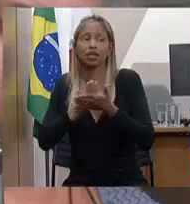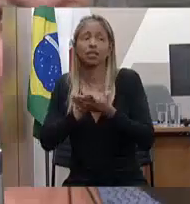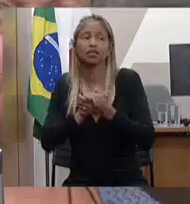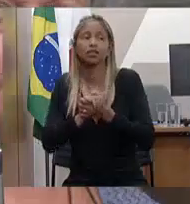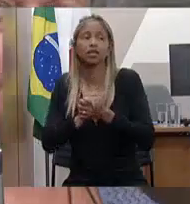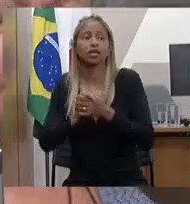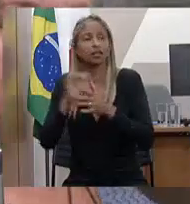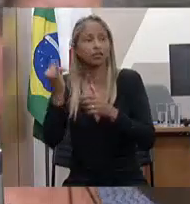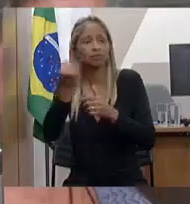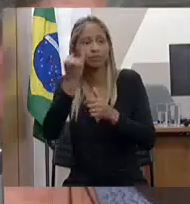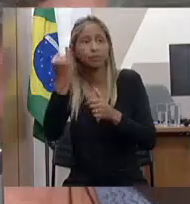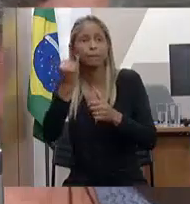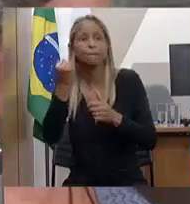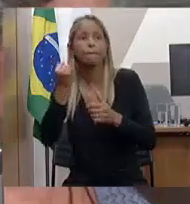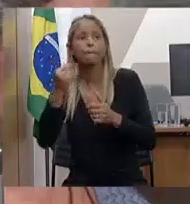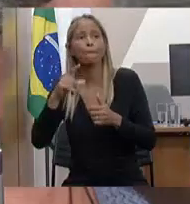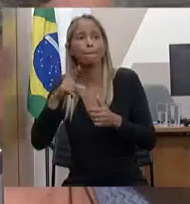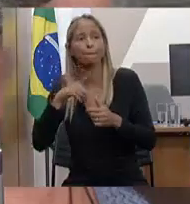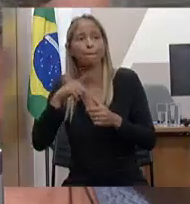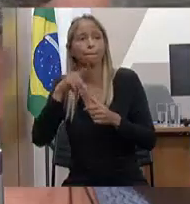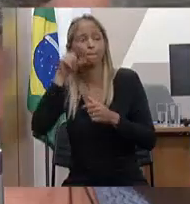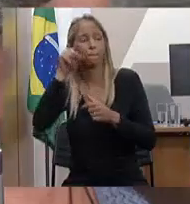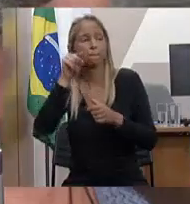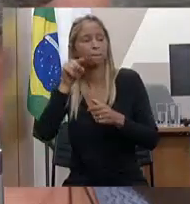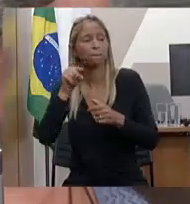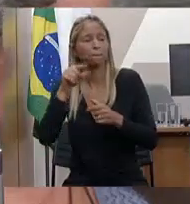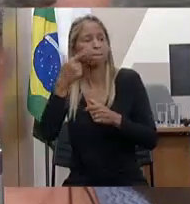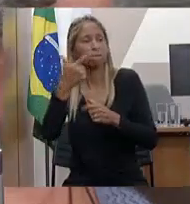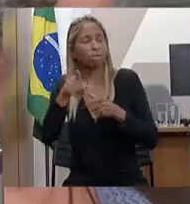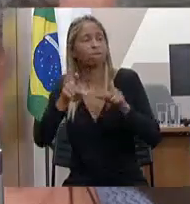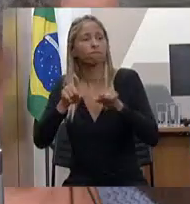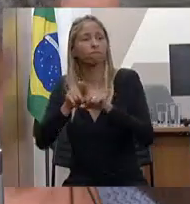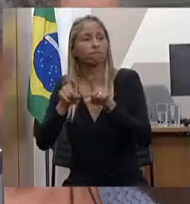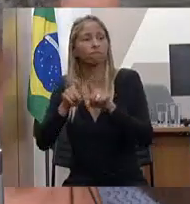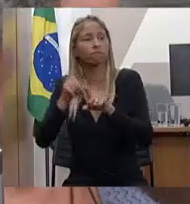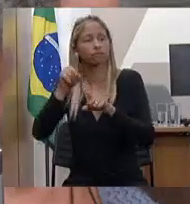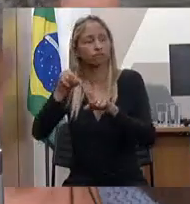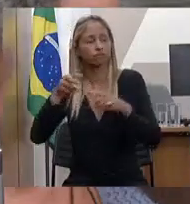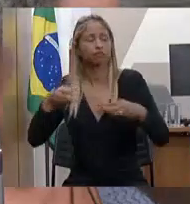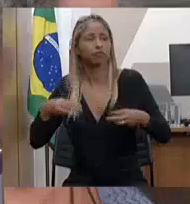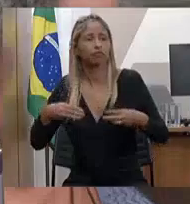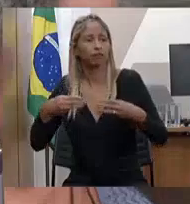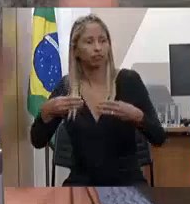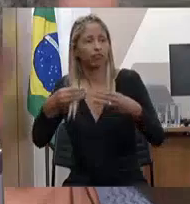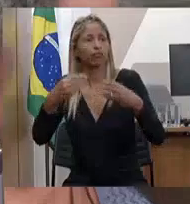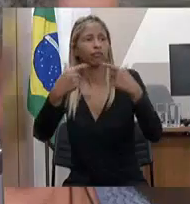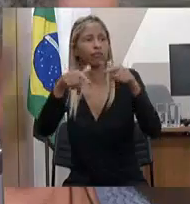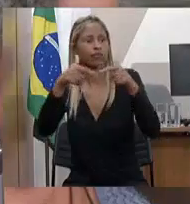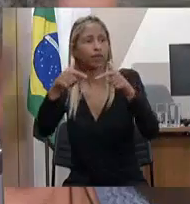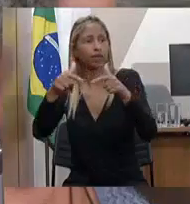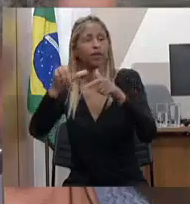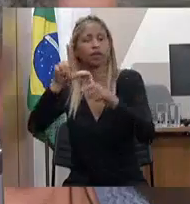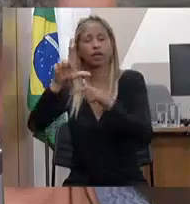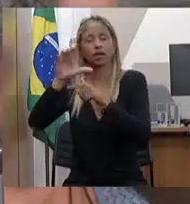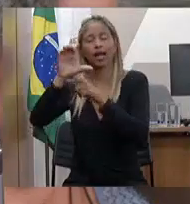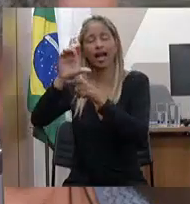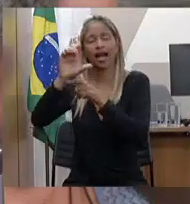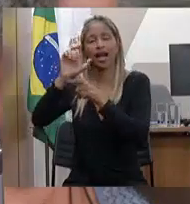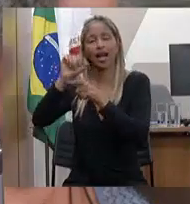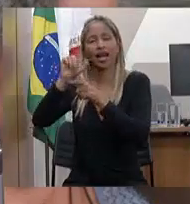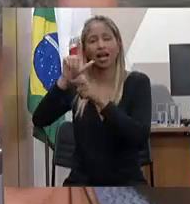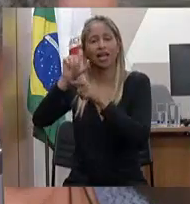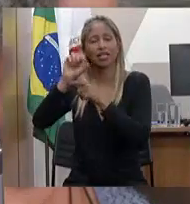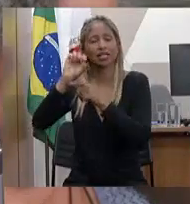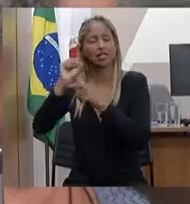que eu acho que é importante estar pontuando a outra questão vai pro Ministério do Trabalho que alazans vai